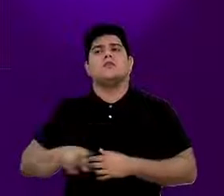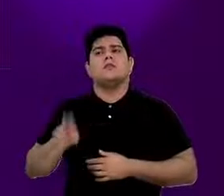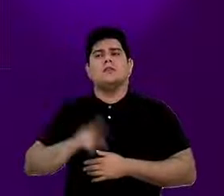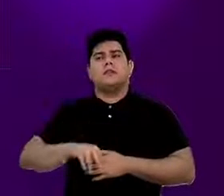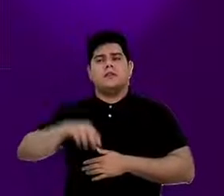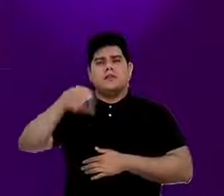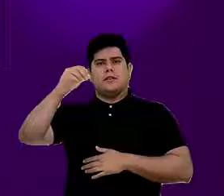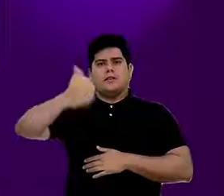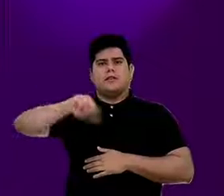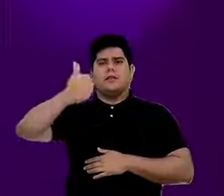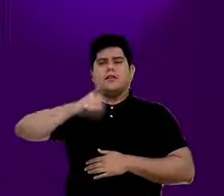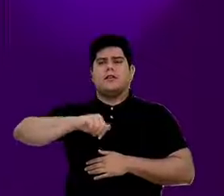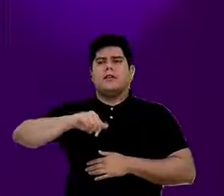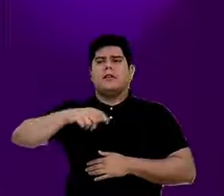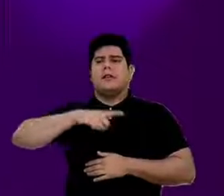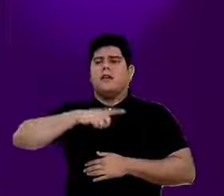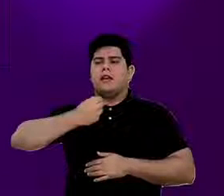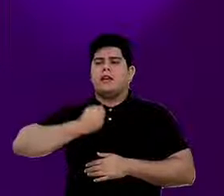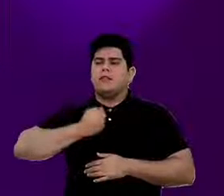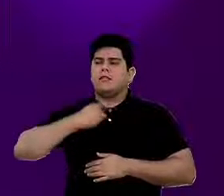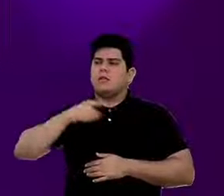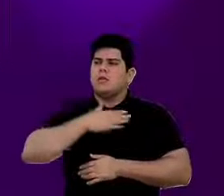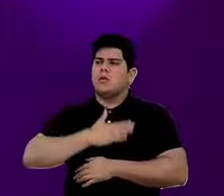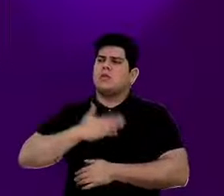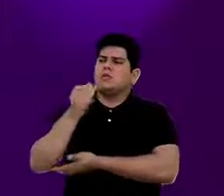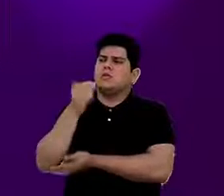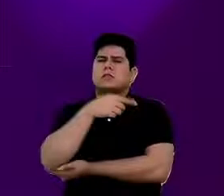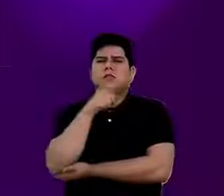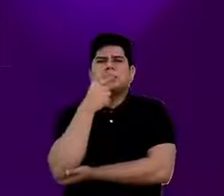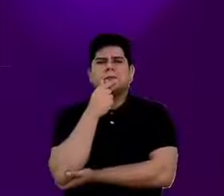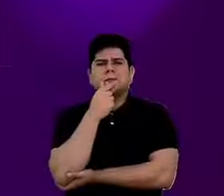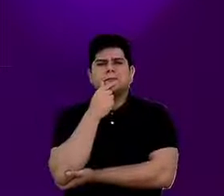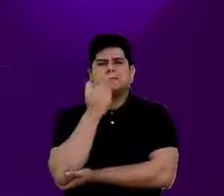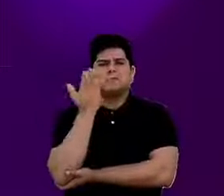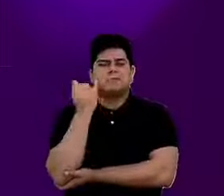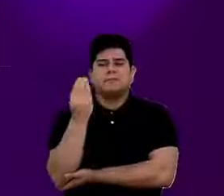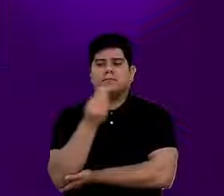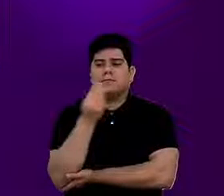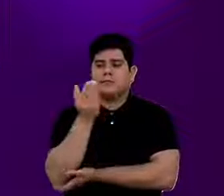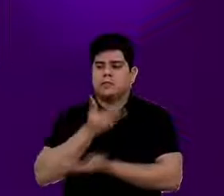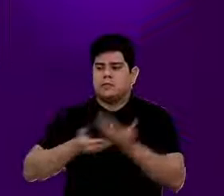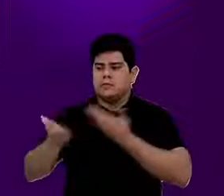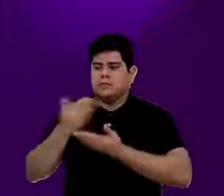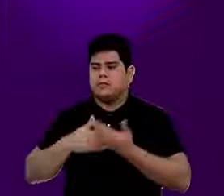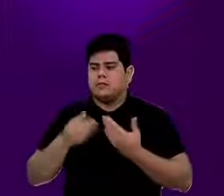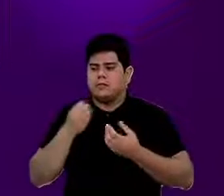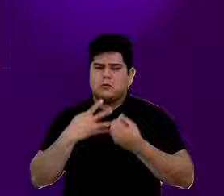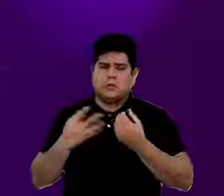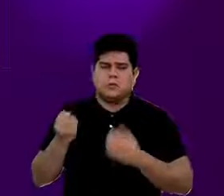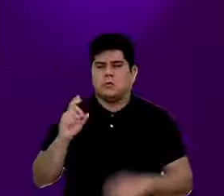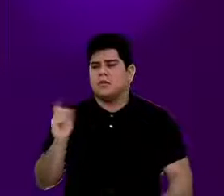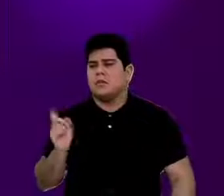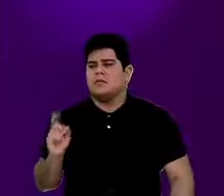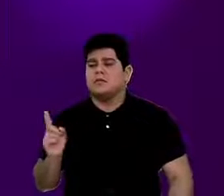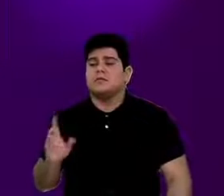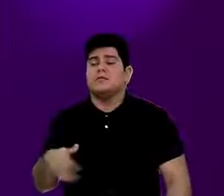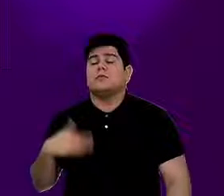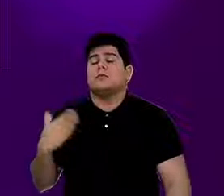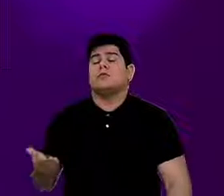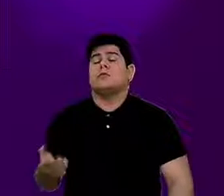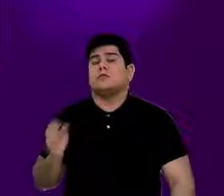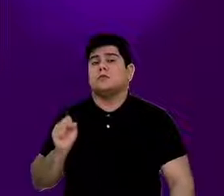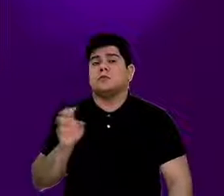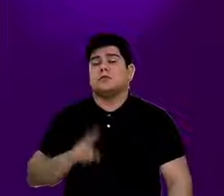avaliar o grau de satisfação dos relacionamentos? Se os relacionamentos são bons, não são bons, qual ferramenta